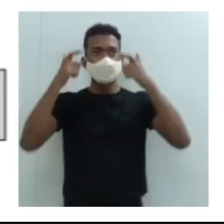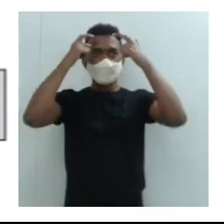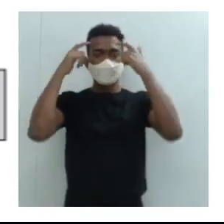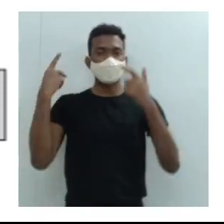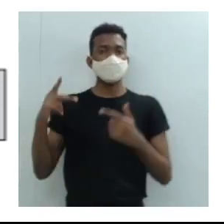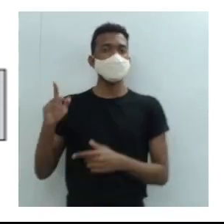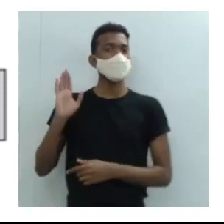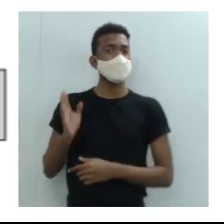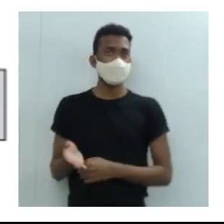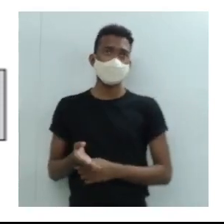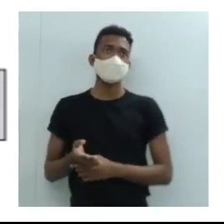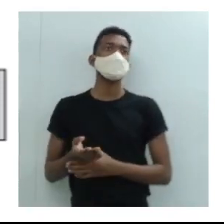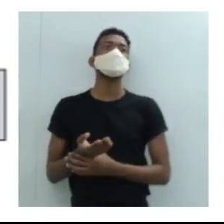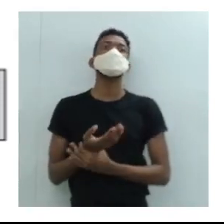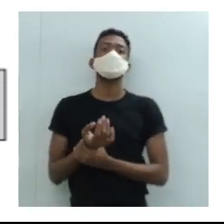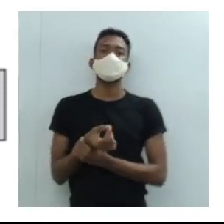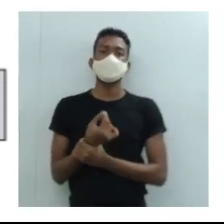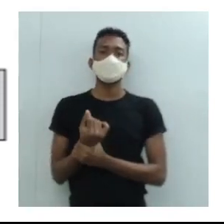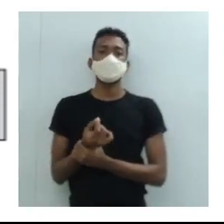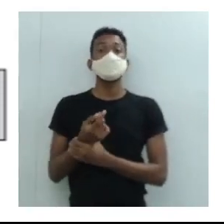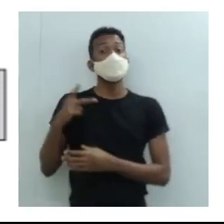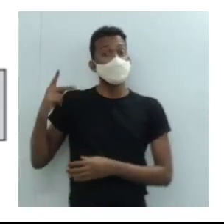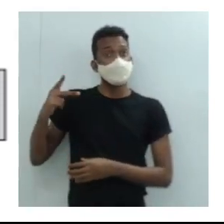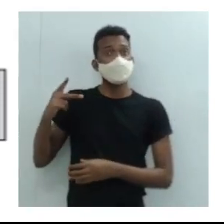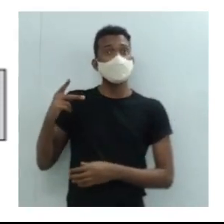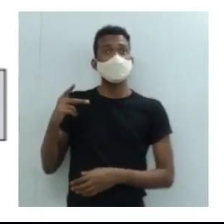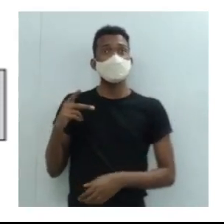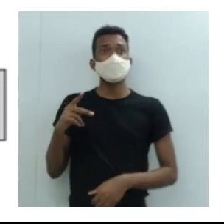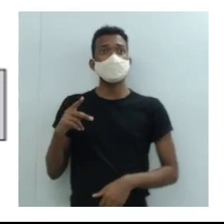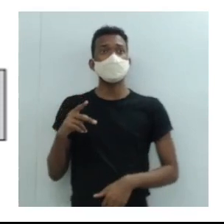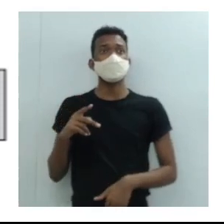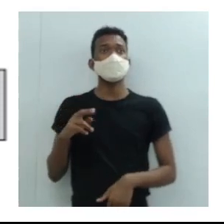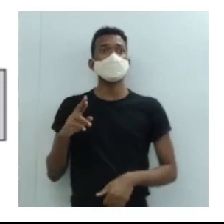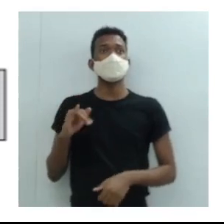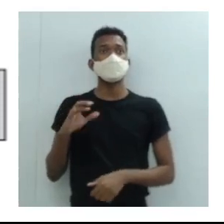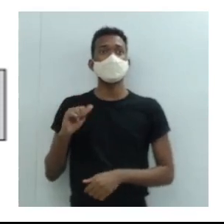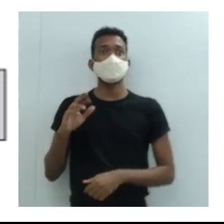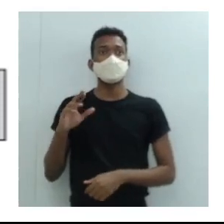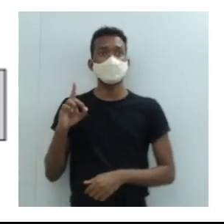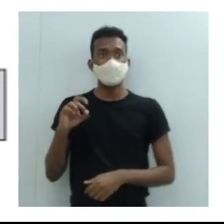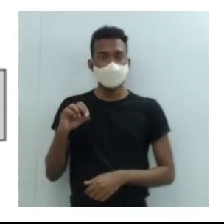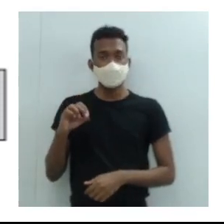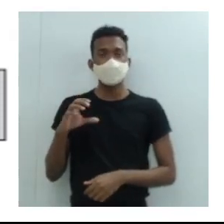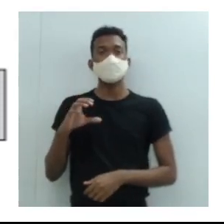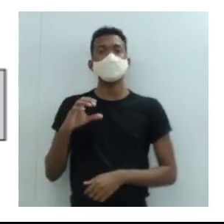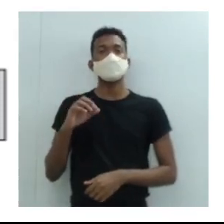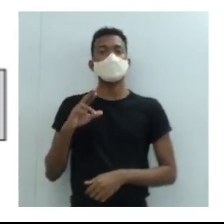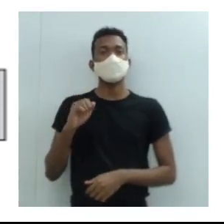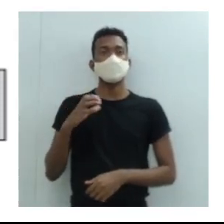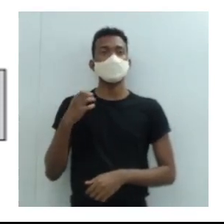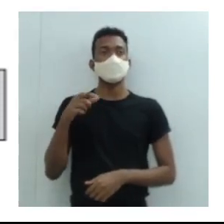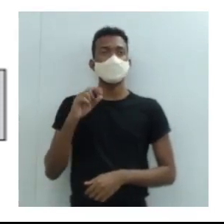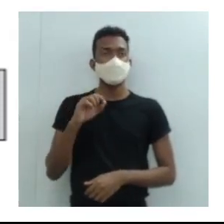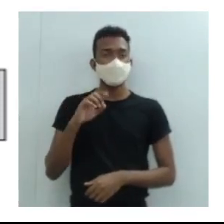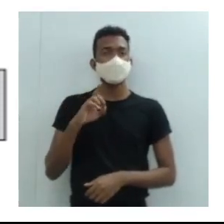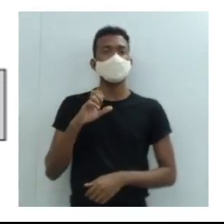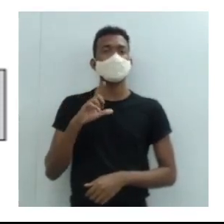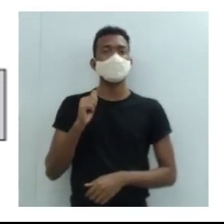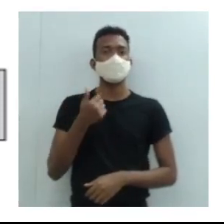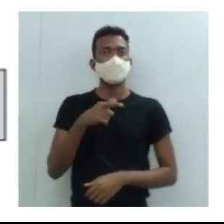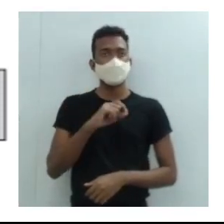de Henrique II. Então, no reinado de Ricardo, Coração de Leão, cresceu insatisfação da